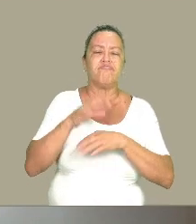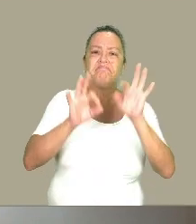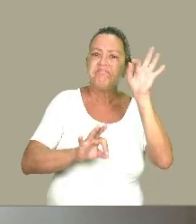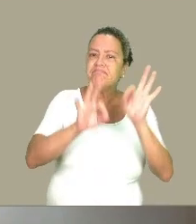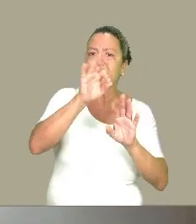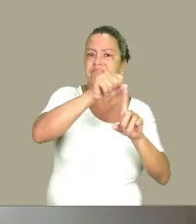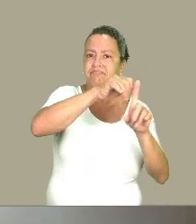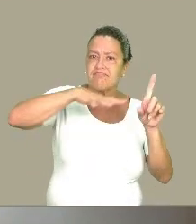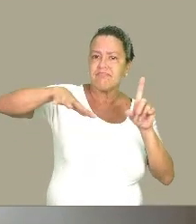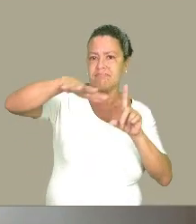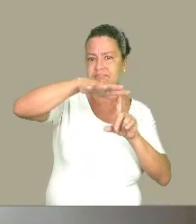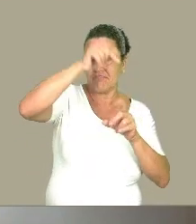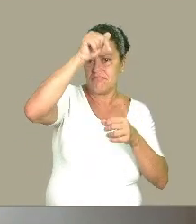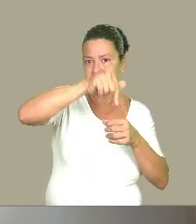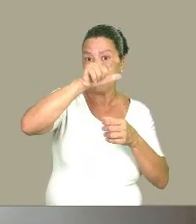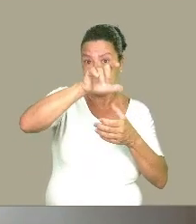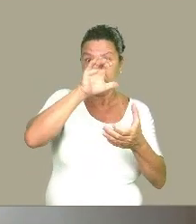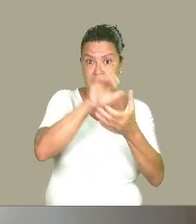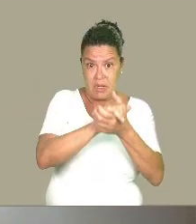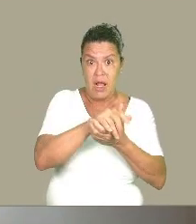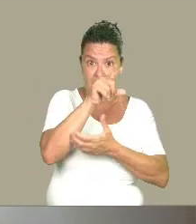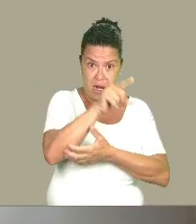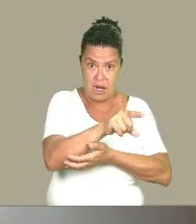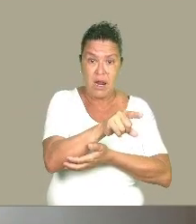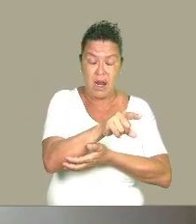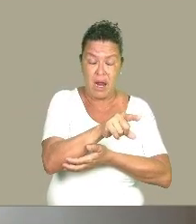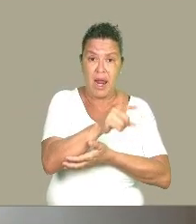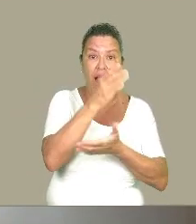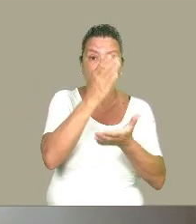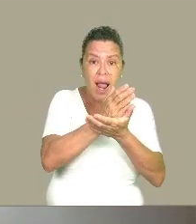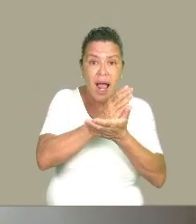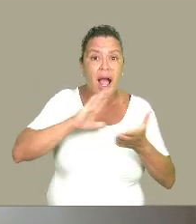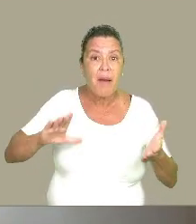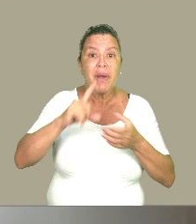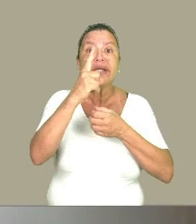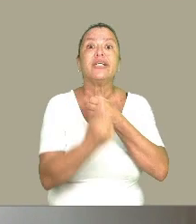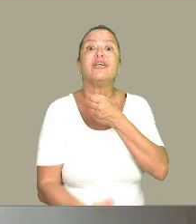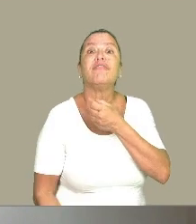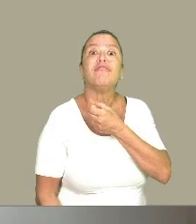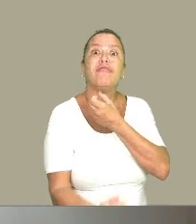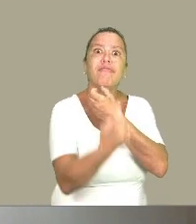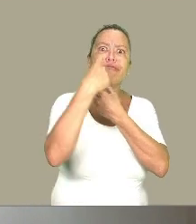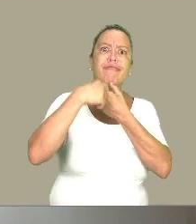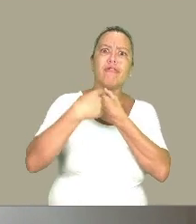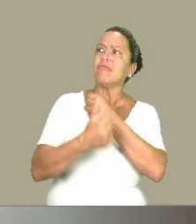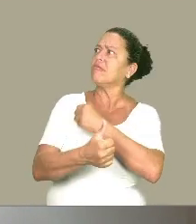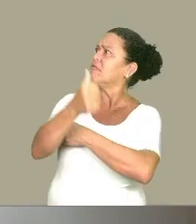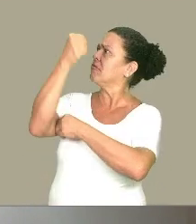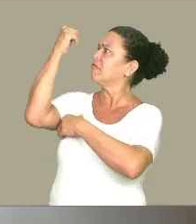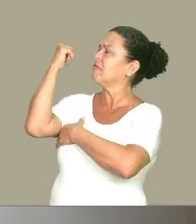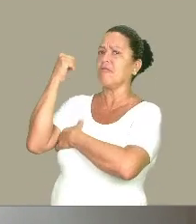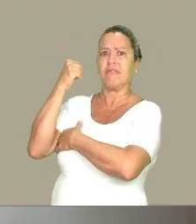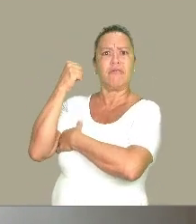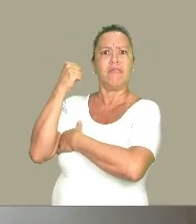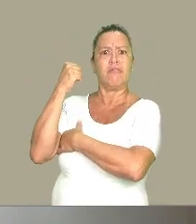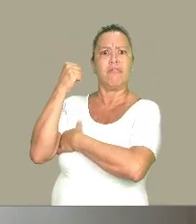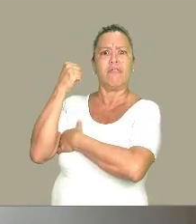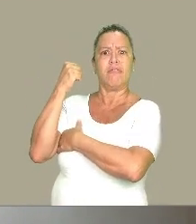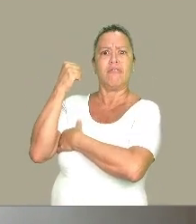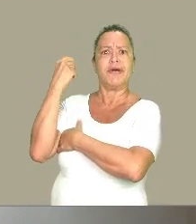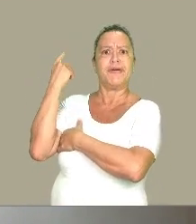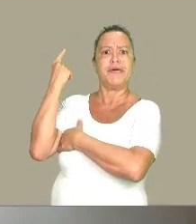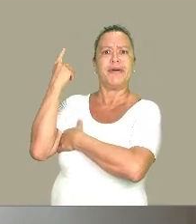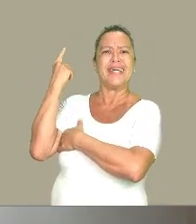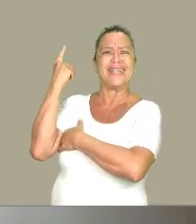social que temos, se o casamento fosse abolido, nós voltaríamos à vida que os animais